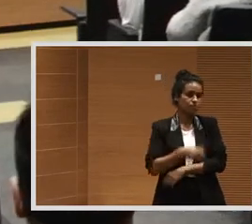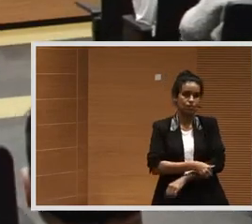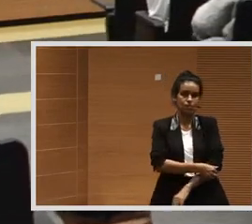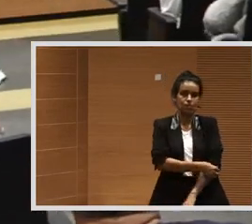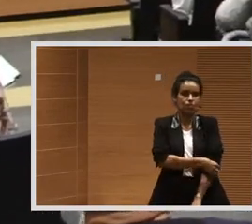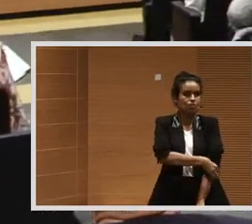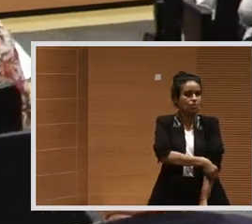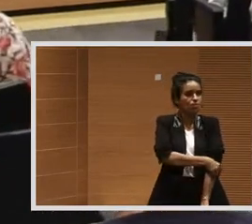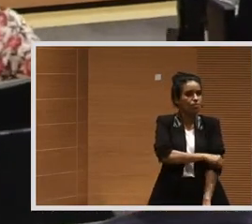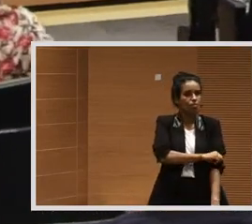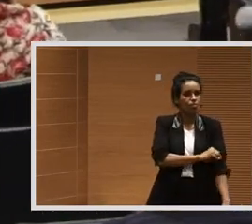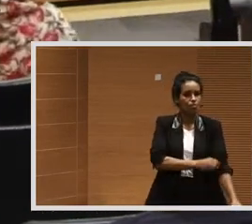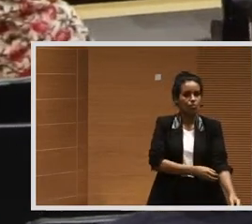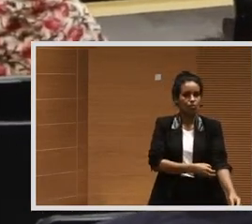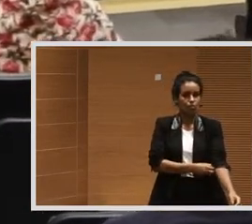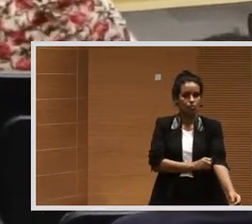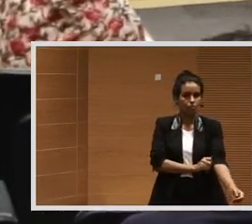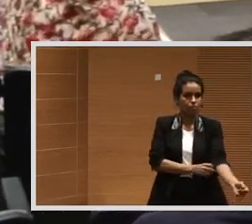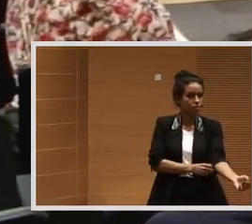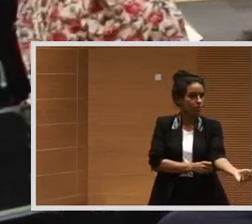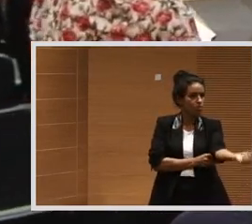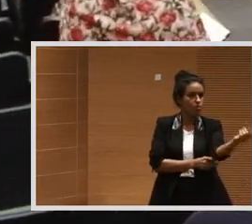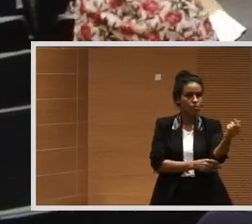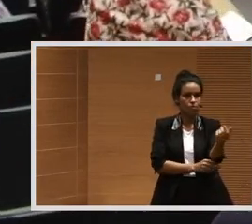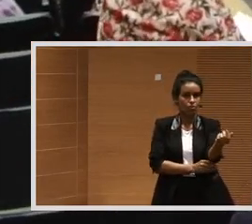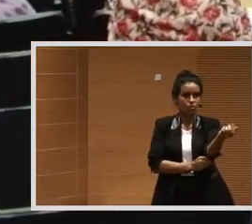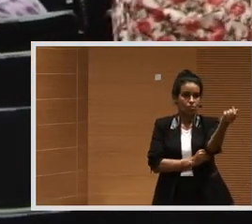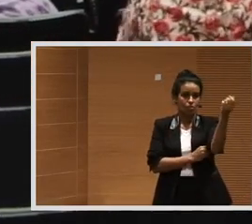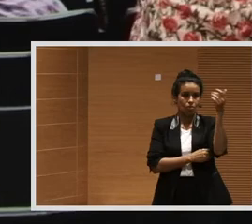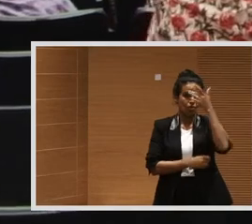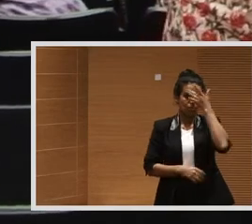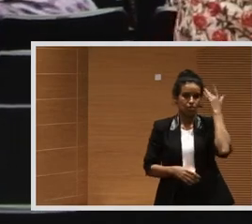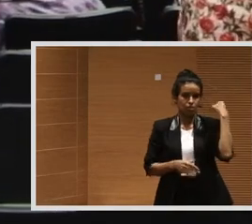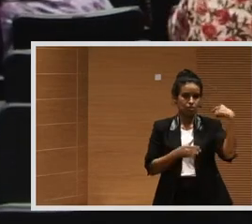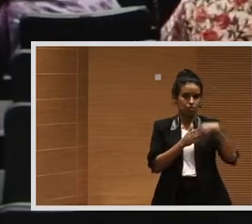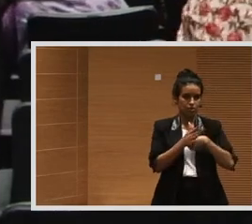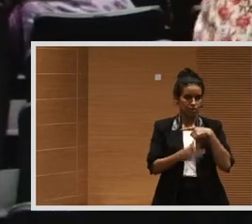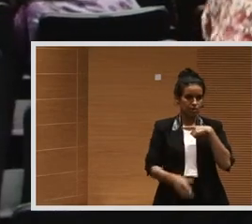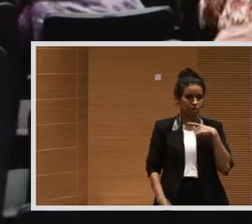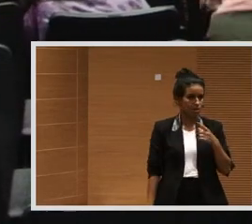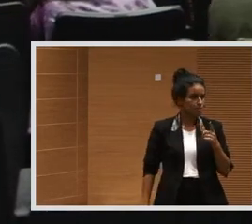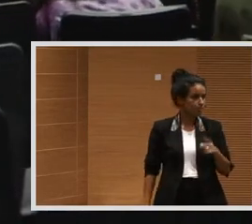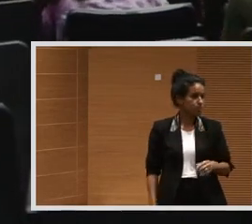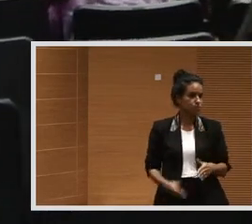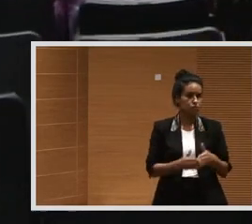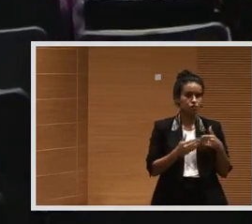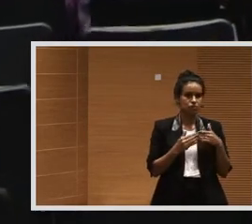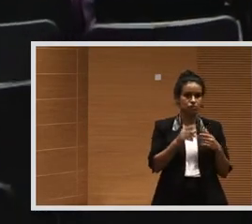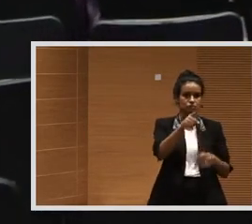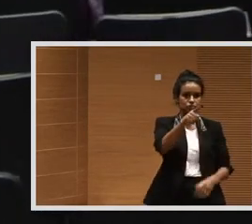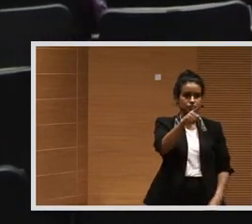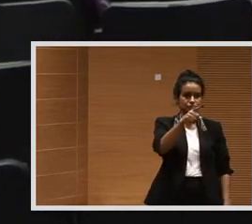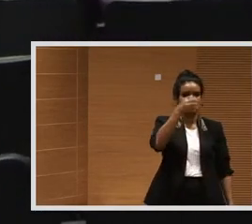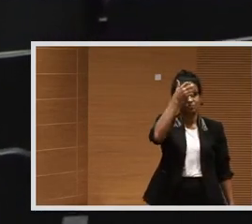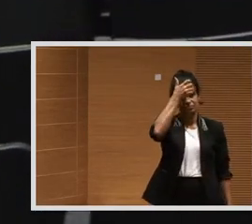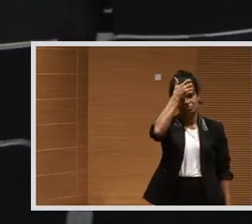Mais alguém? Mais alguém? Faz favor. Está aqui. Ah, está ali. Sou eu. Aí, logo